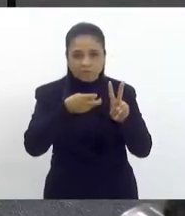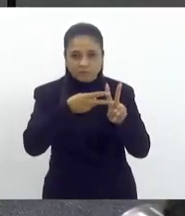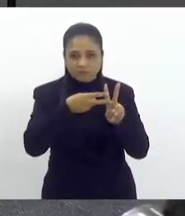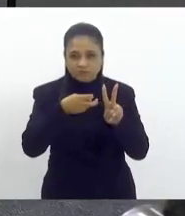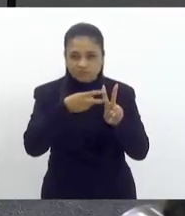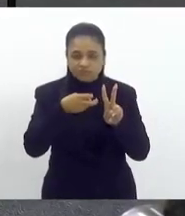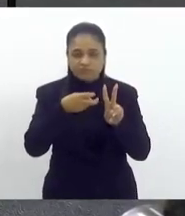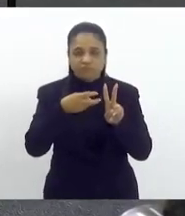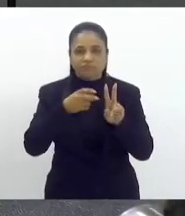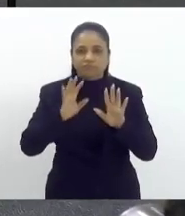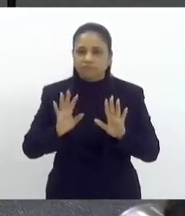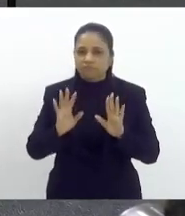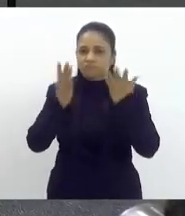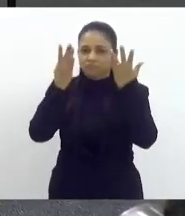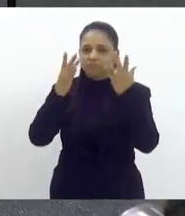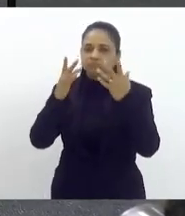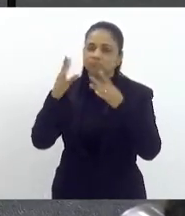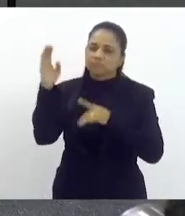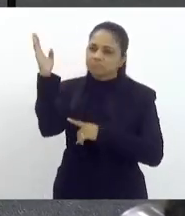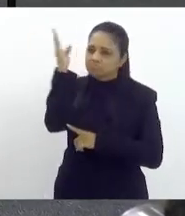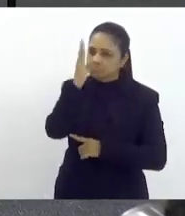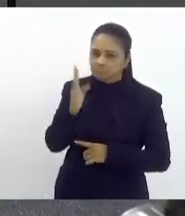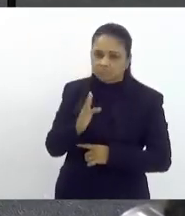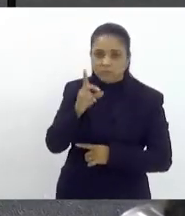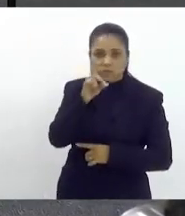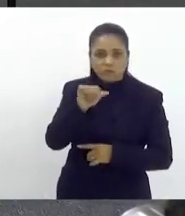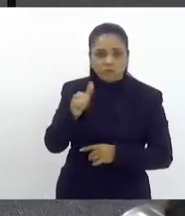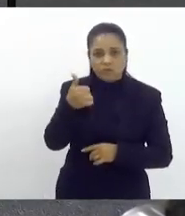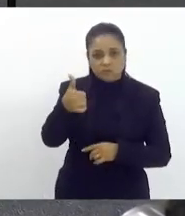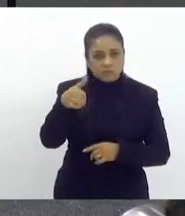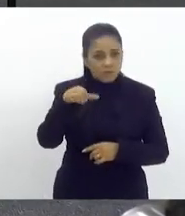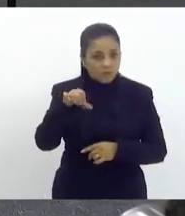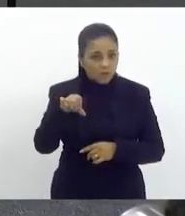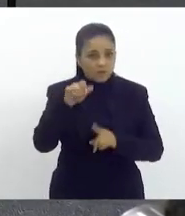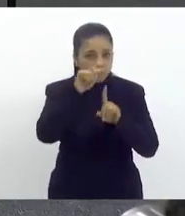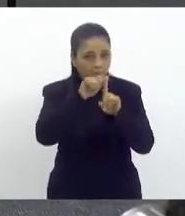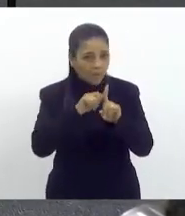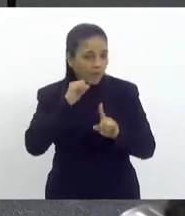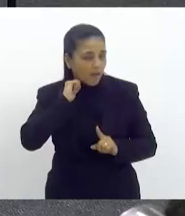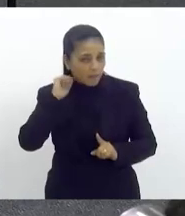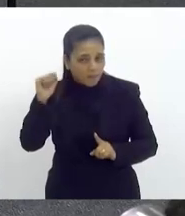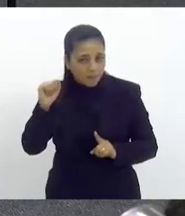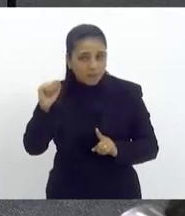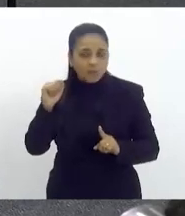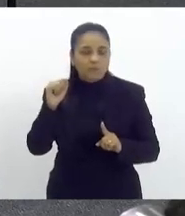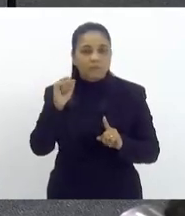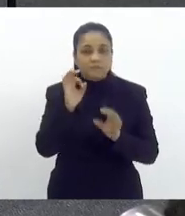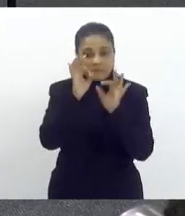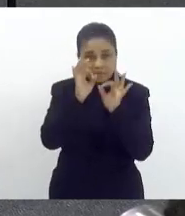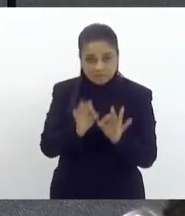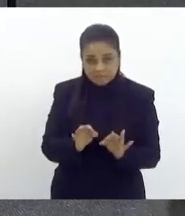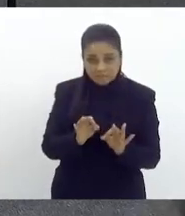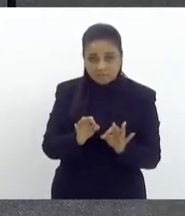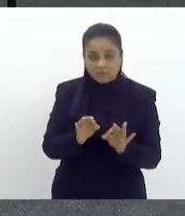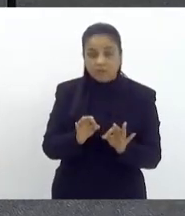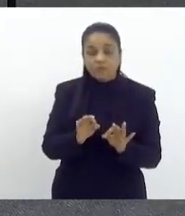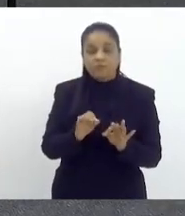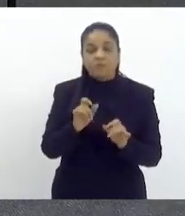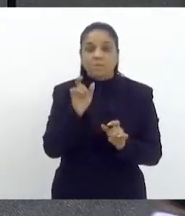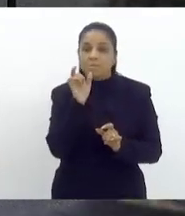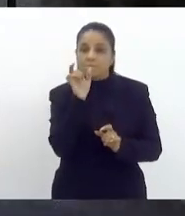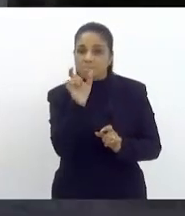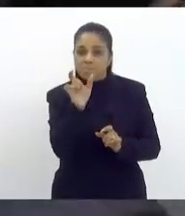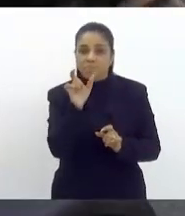já comemorado nacionalmente no 19 de Abril agora corretamente chamado dia dos povos